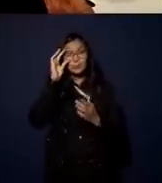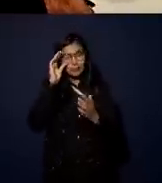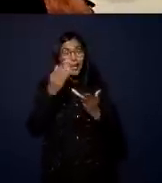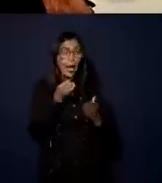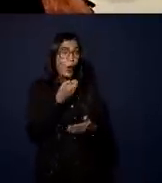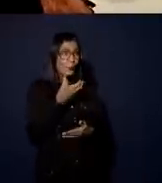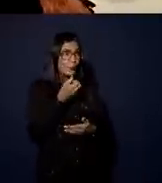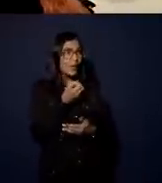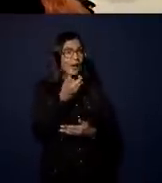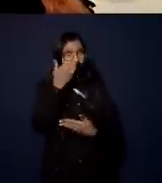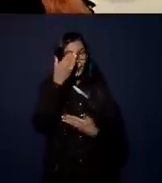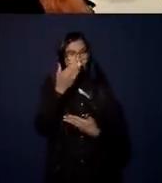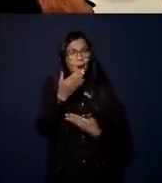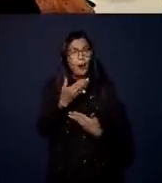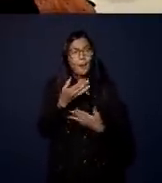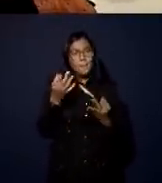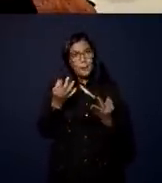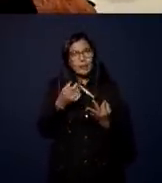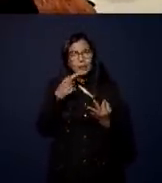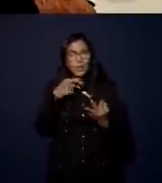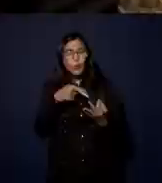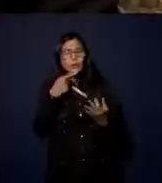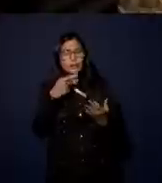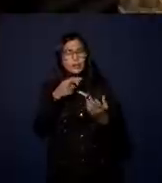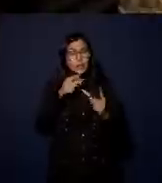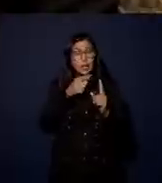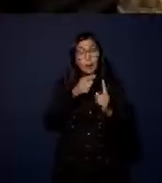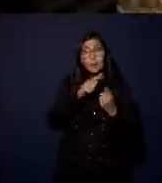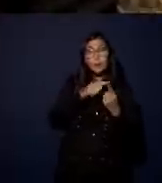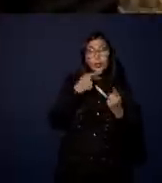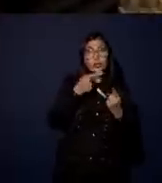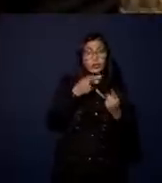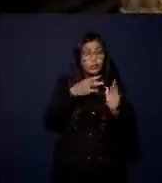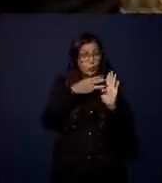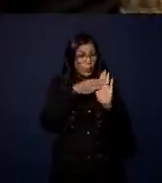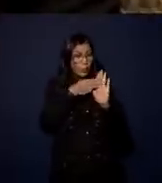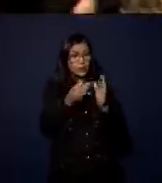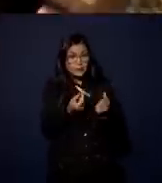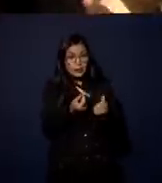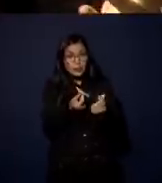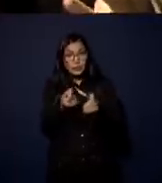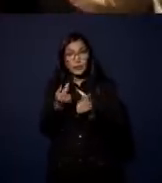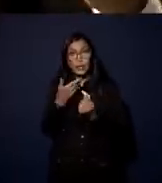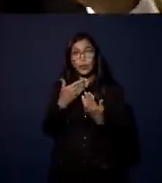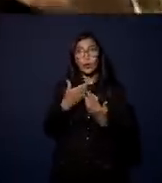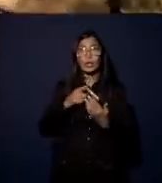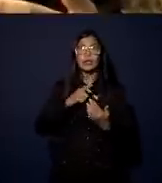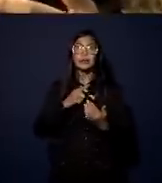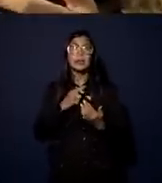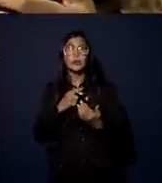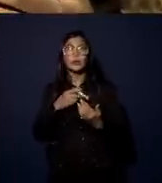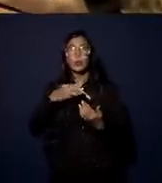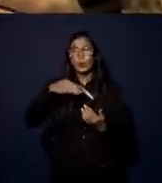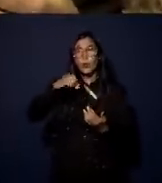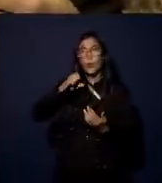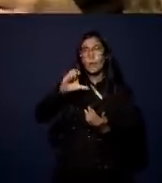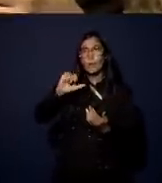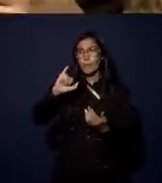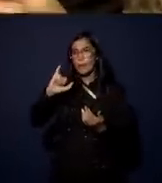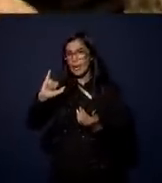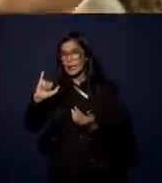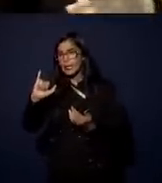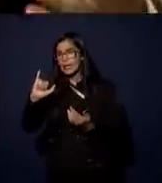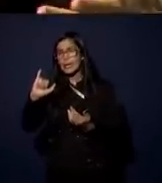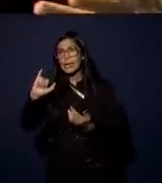e talvez até pegando nesse último ponto mesmo da proposta de valor tanto nele quanto havia